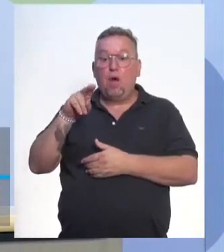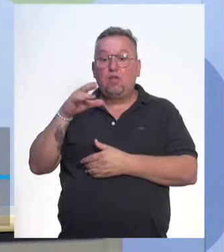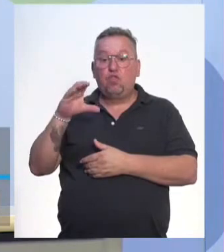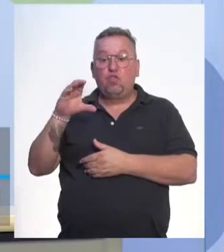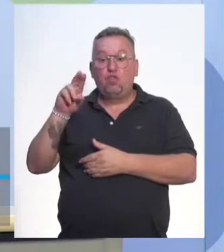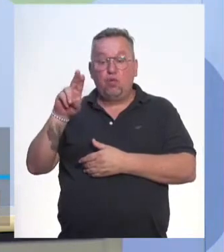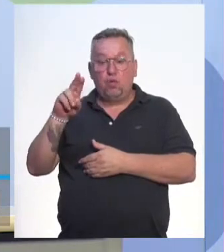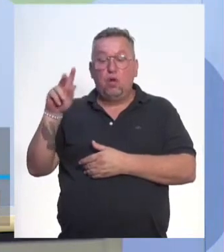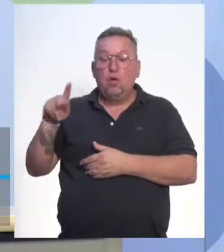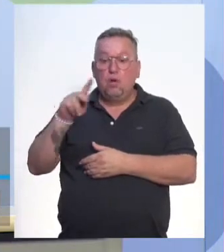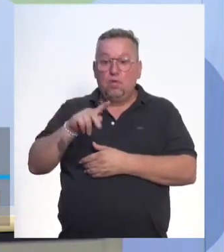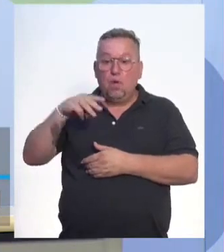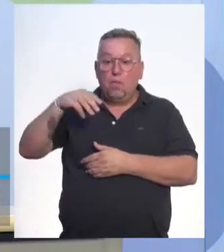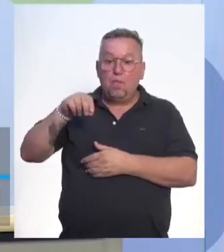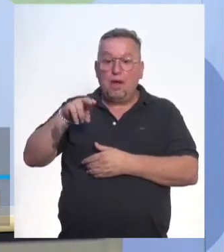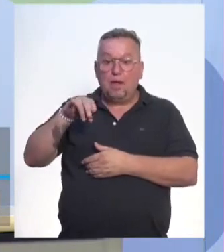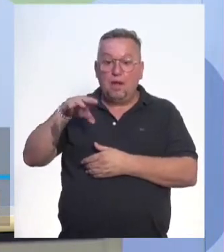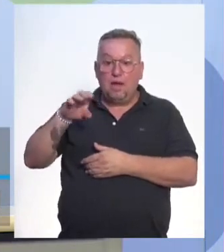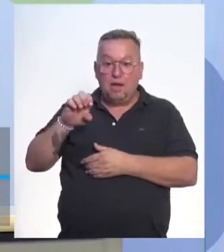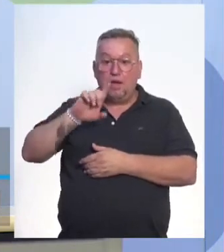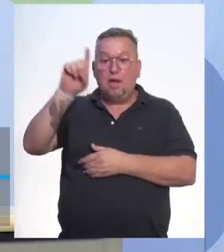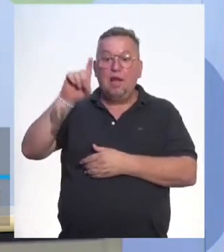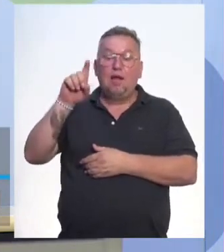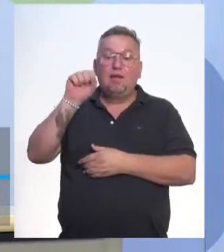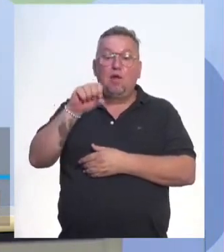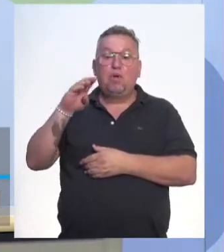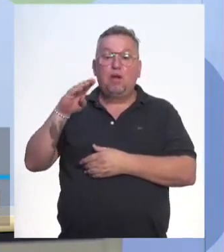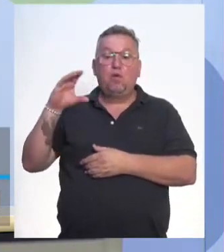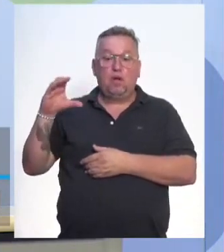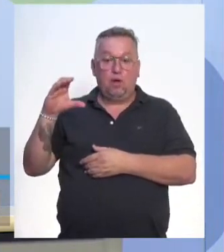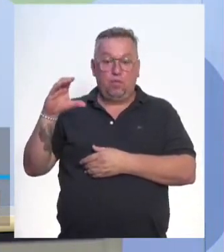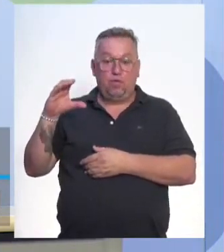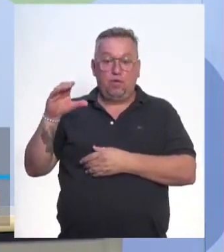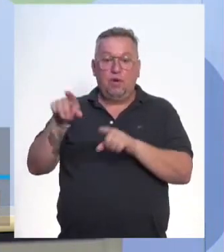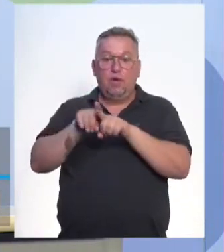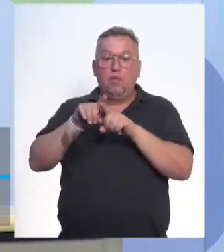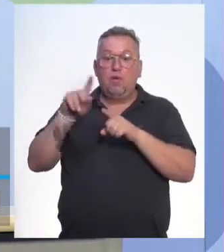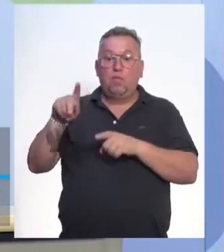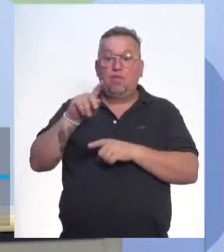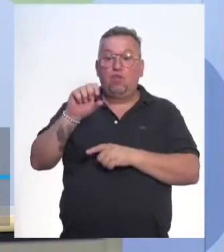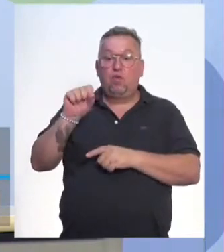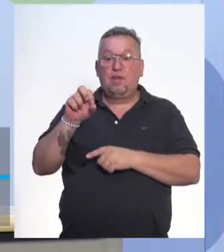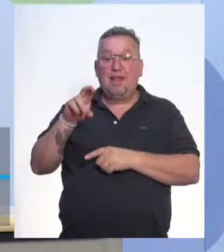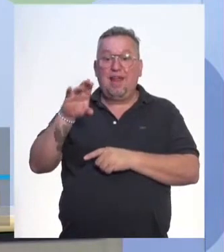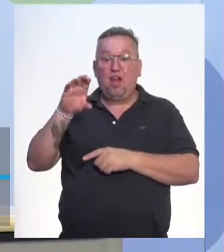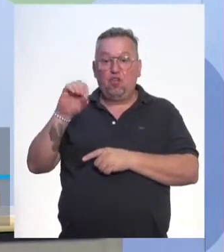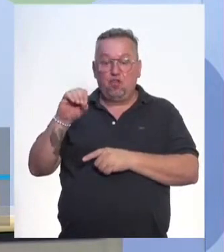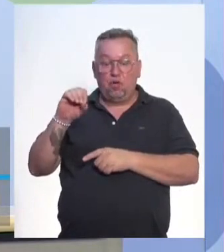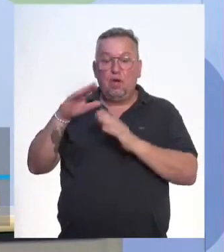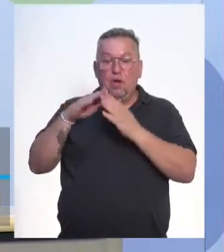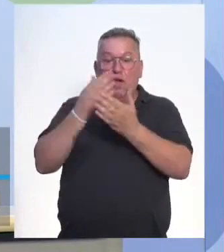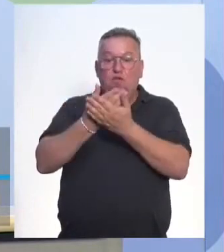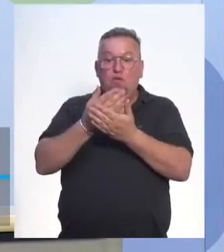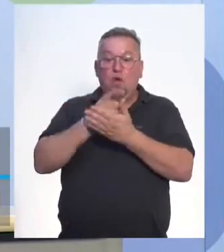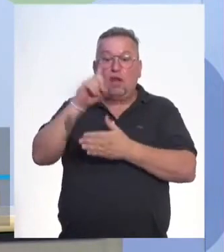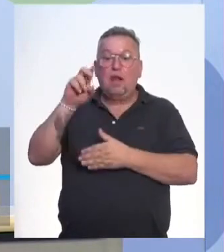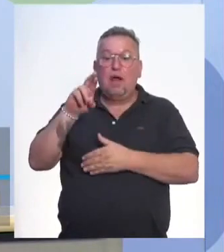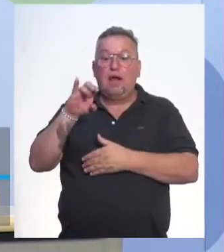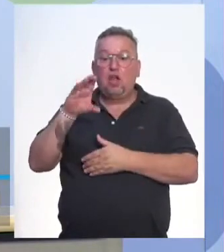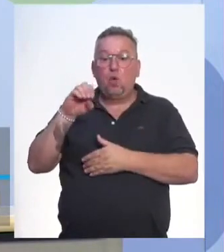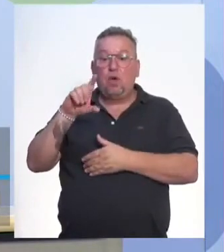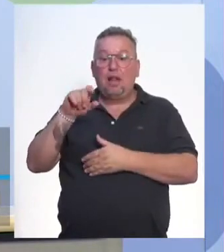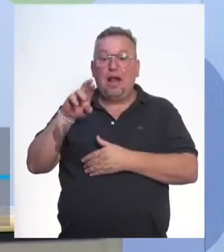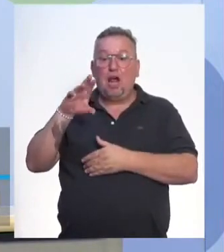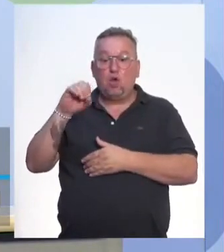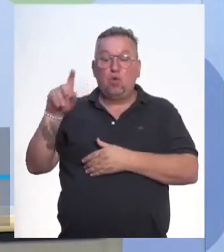da Escola Professor Domingos Peixoto da Silva, de São Bernardo do Campo. Professor Sérgio, da Escola Batista Leme, de Rio Claro. Professora